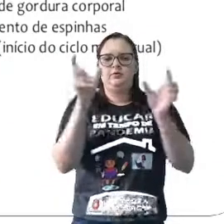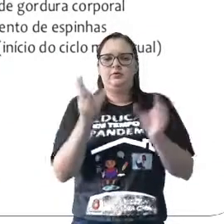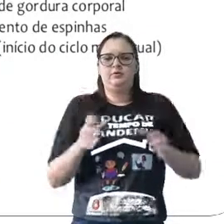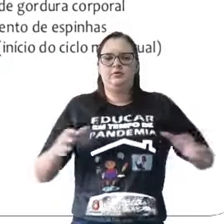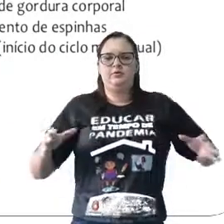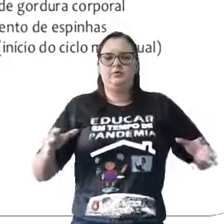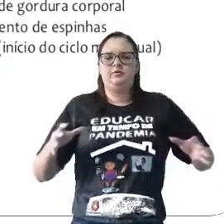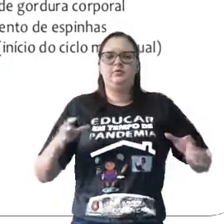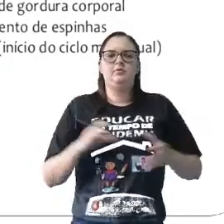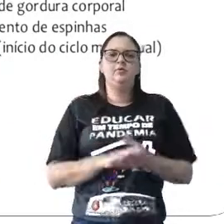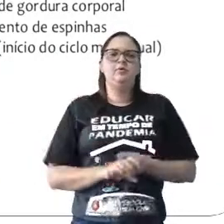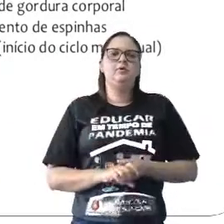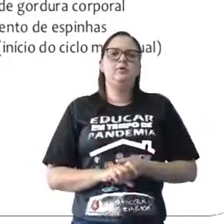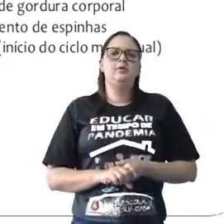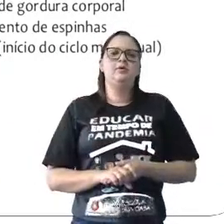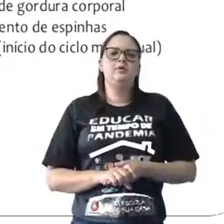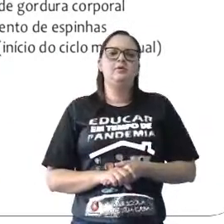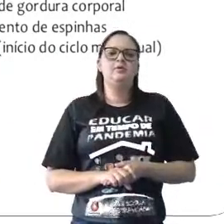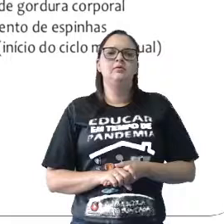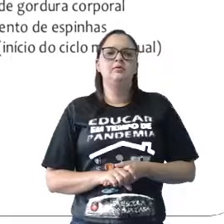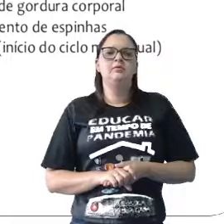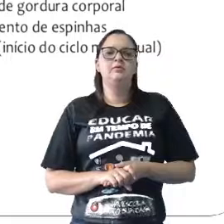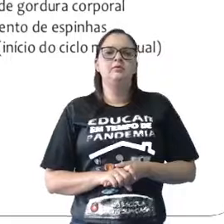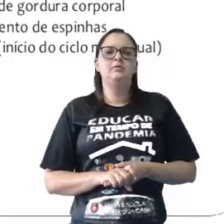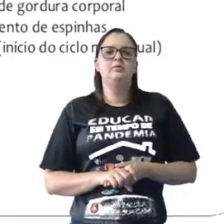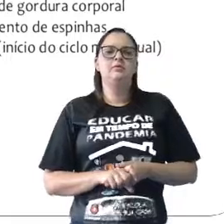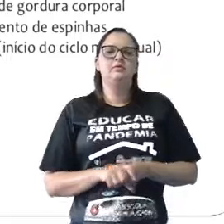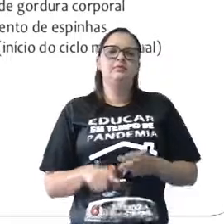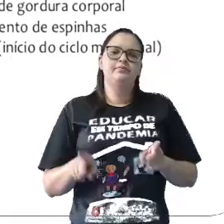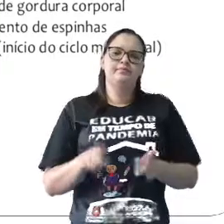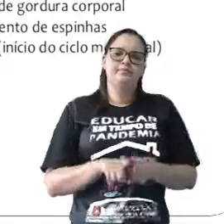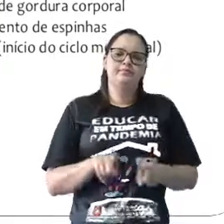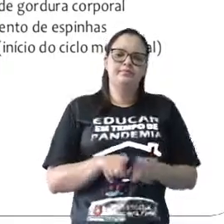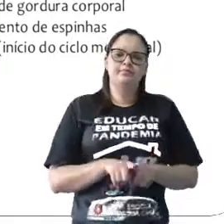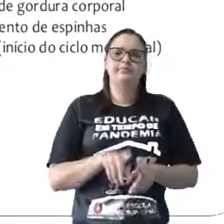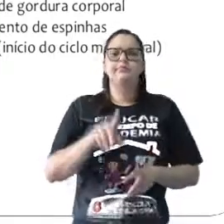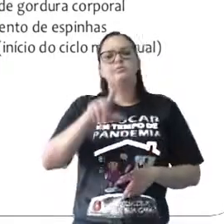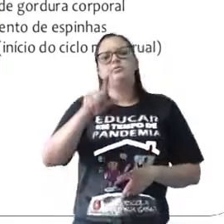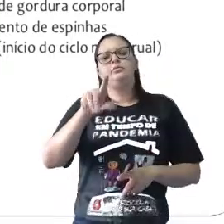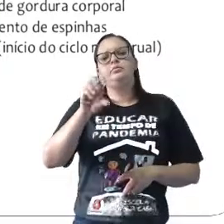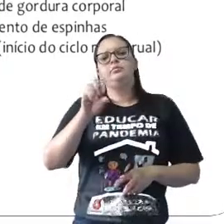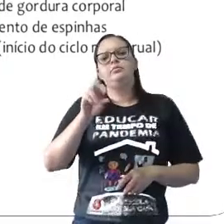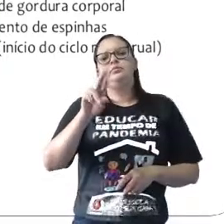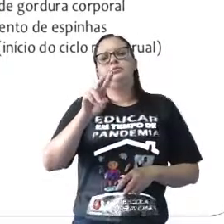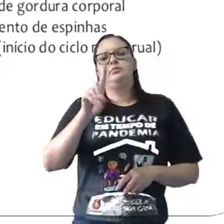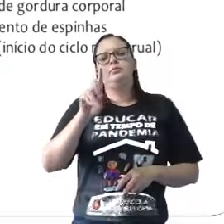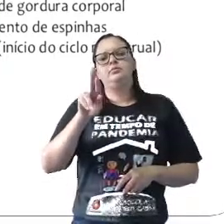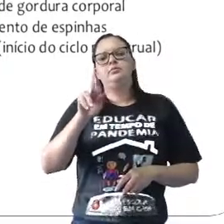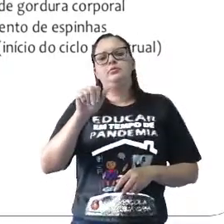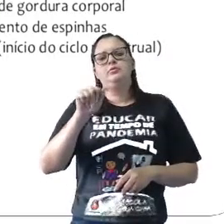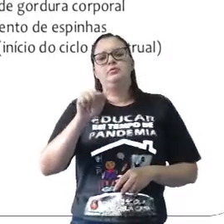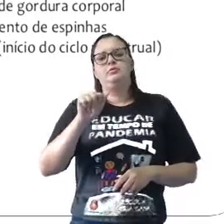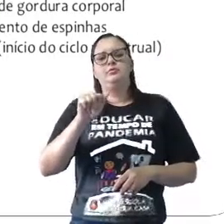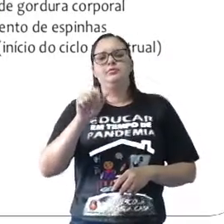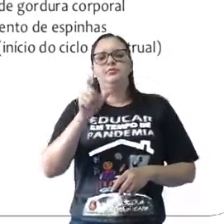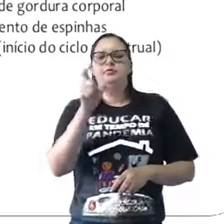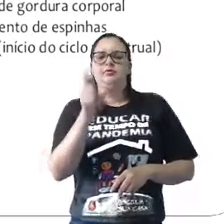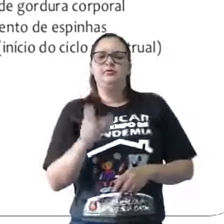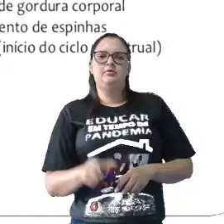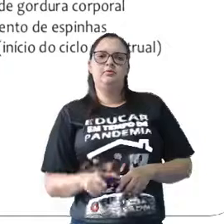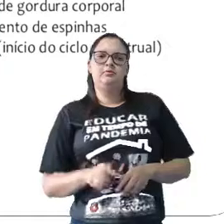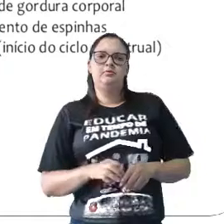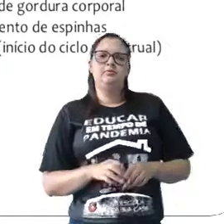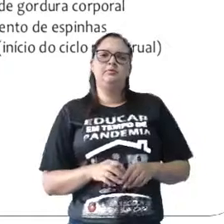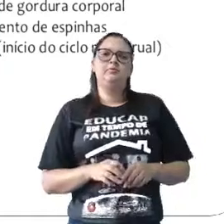novo ser. O acúmulo de gordura corporal, a pessoa começa a dar um enchidinho, uma engordada. O